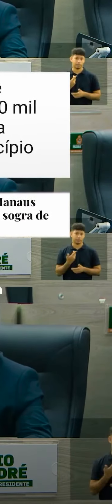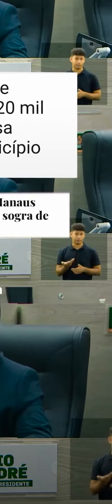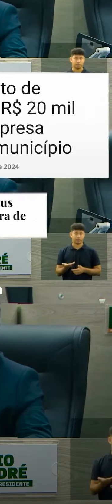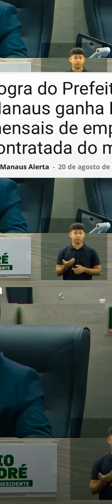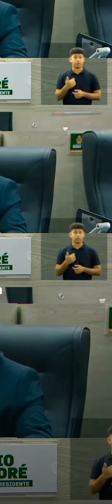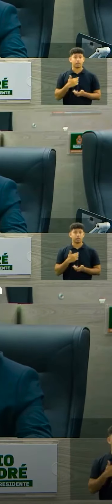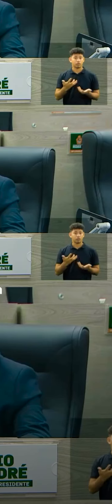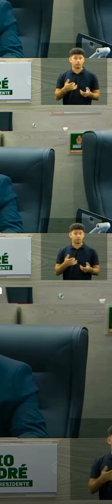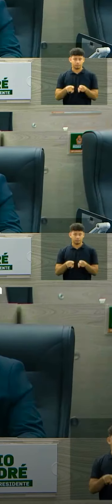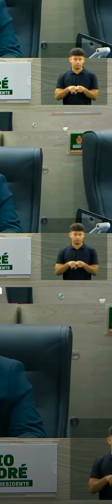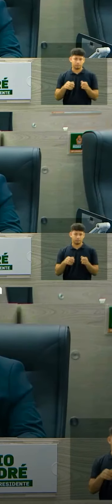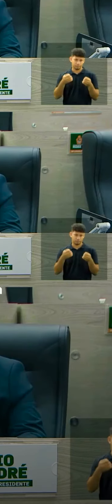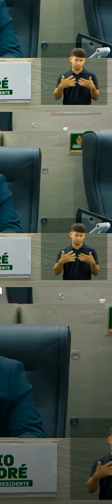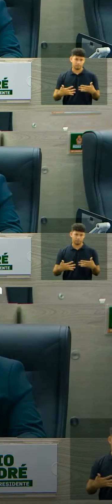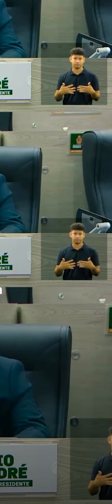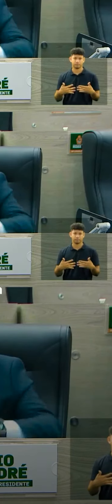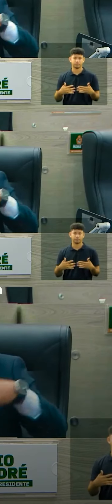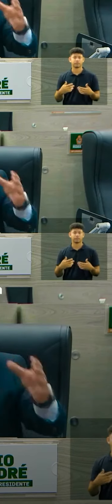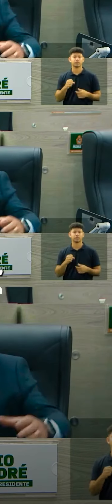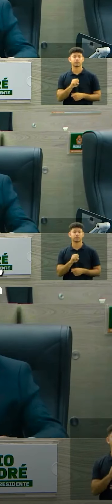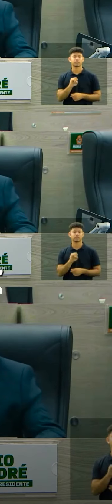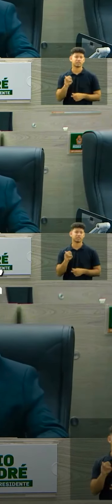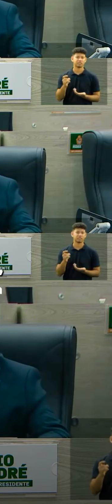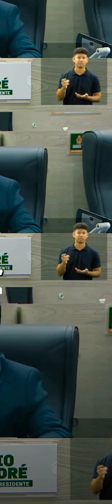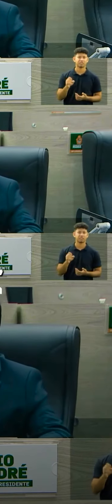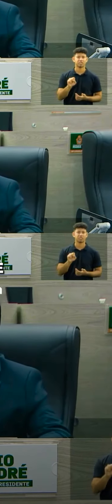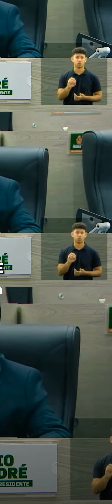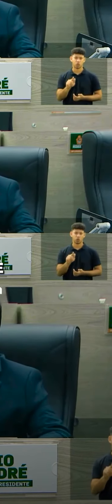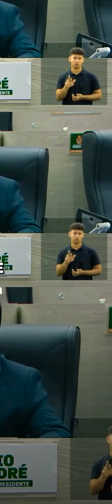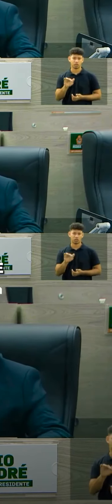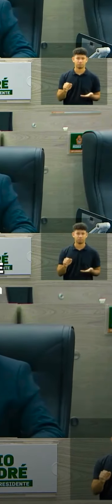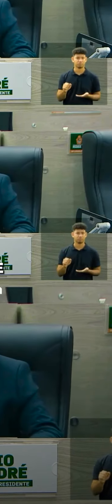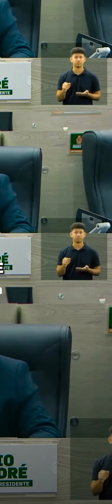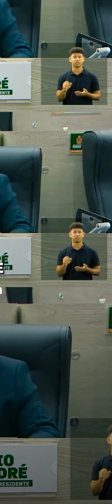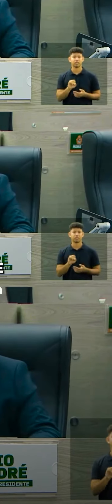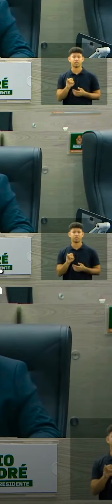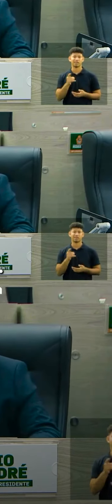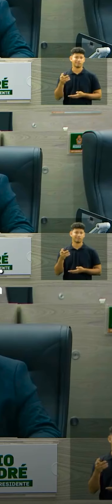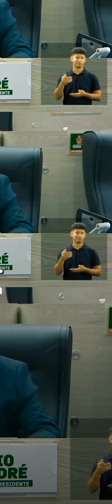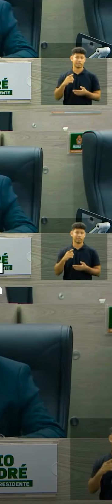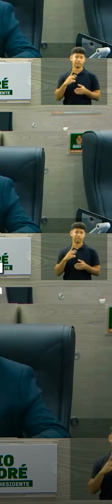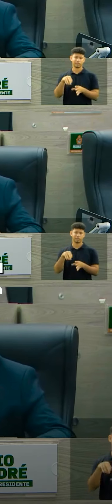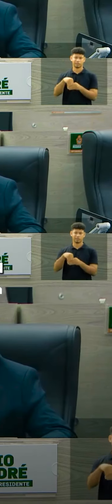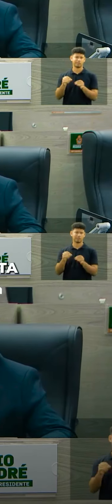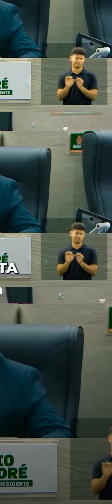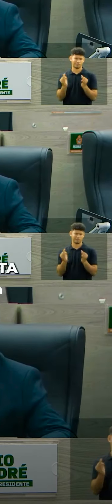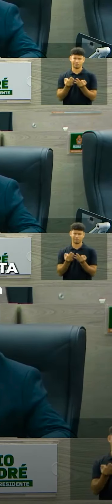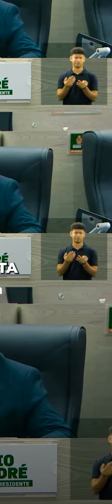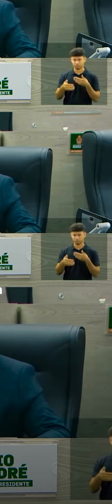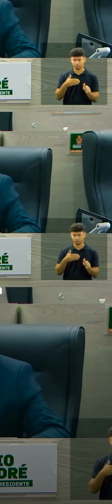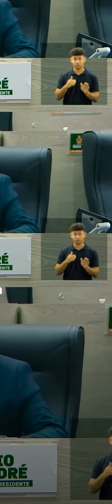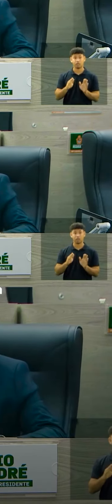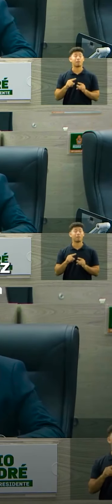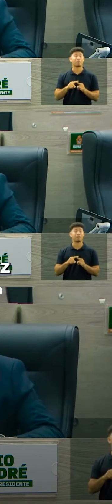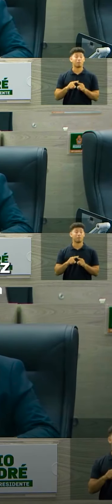quero fazer juízo de valor se é sogra do prefeito se é parente do prefeito isso para mim pouco